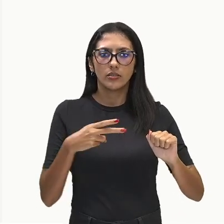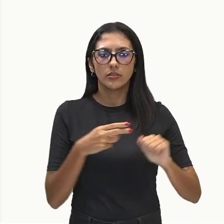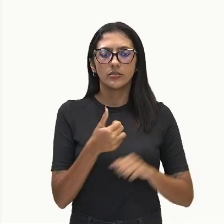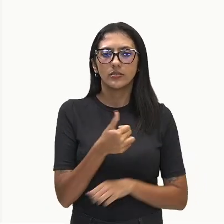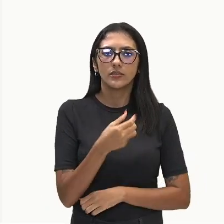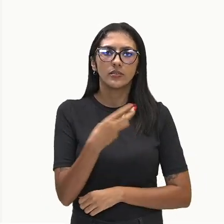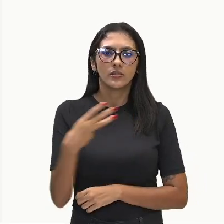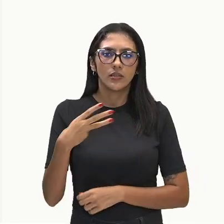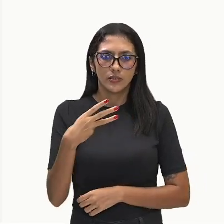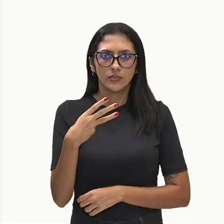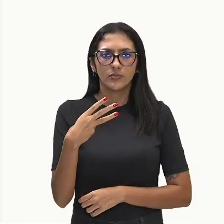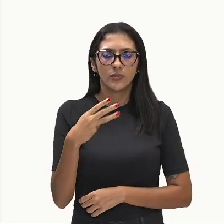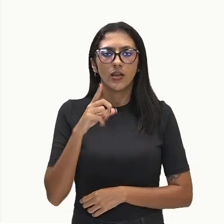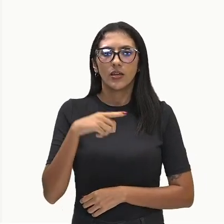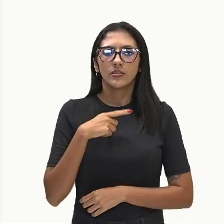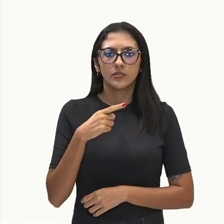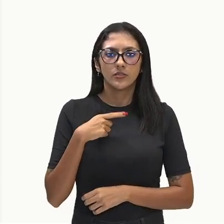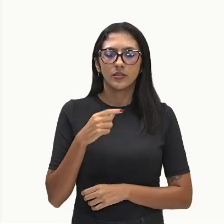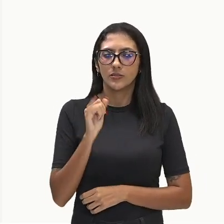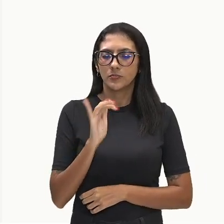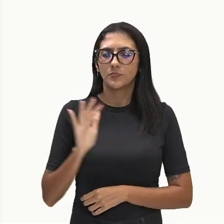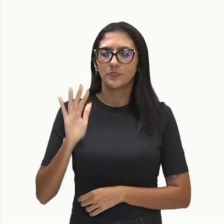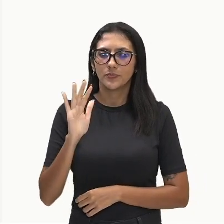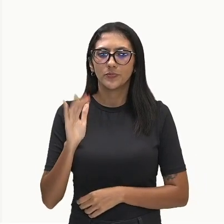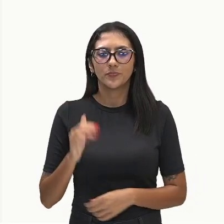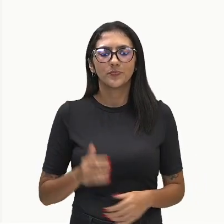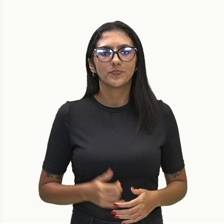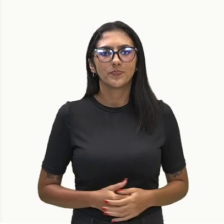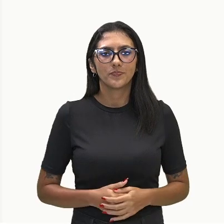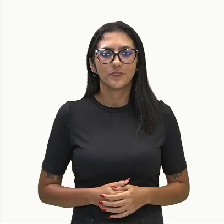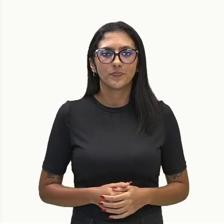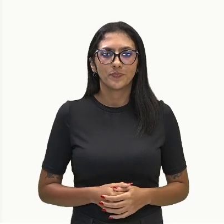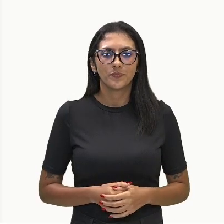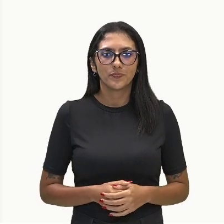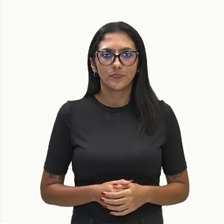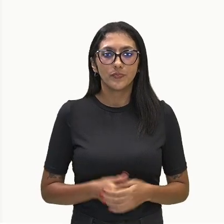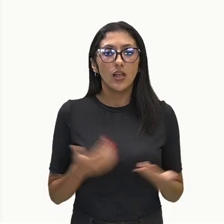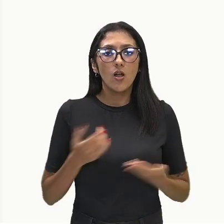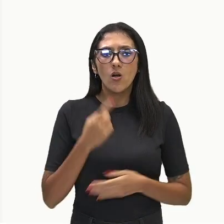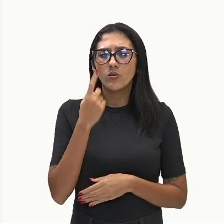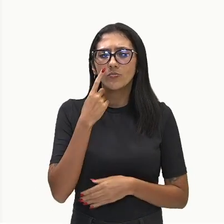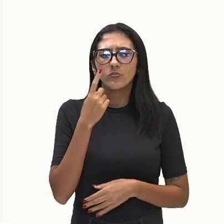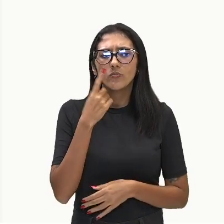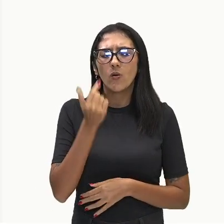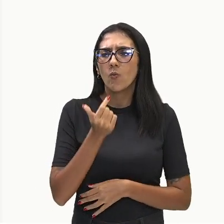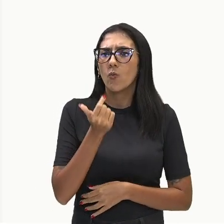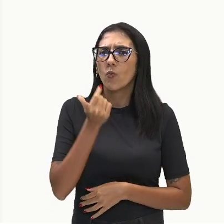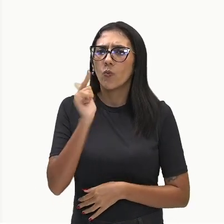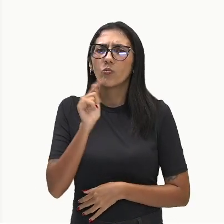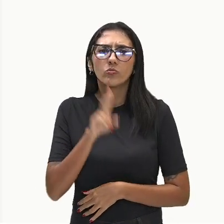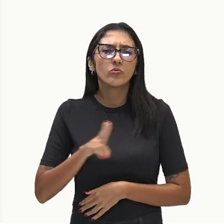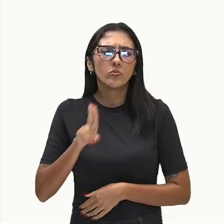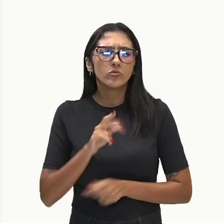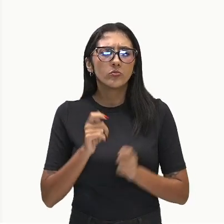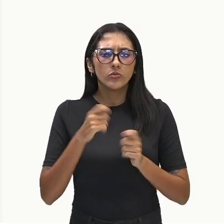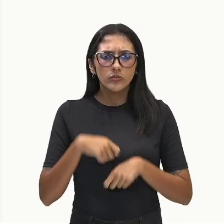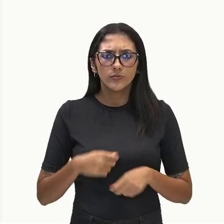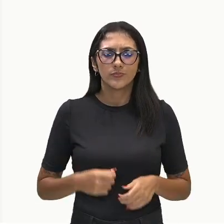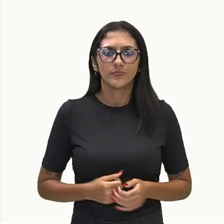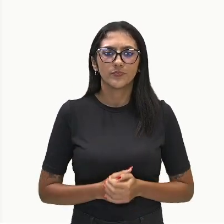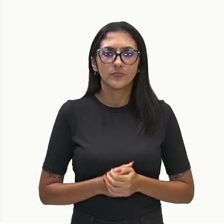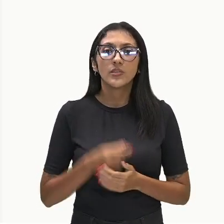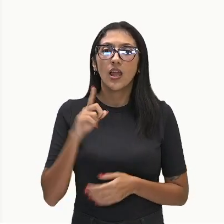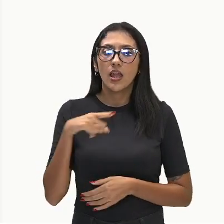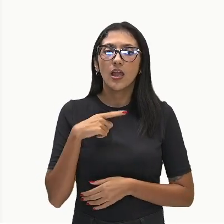hipotenusa do nosso triângulo retângulo. Vejam agora uma outra aplicação do Teorema de Pitágoras, e a gente